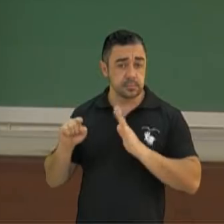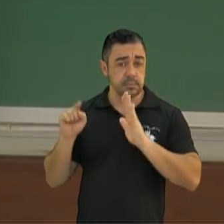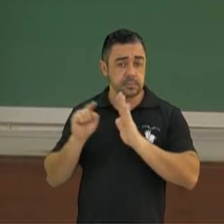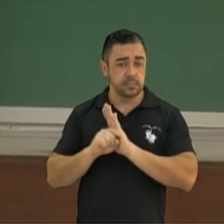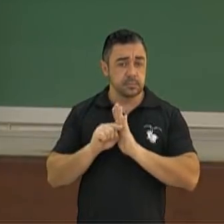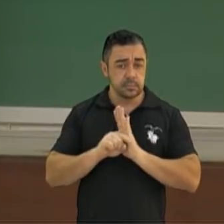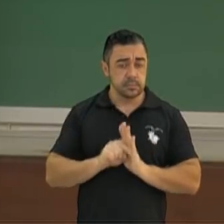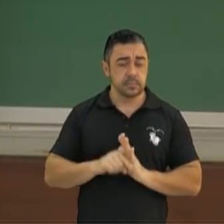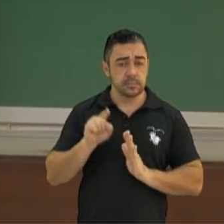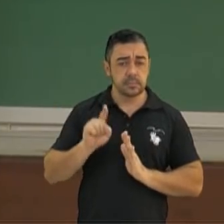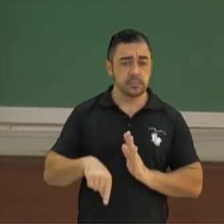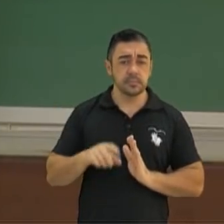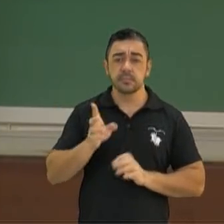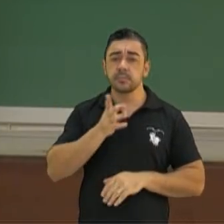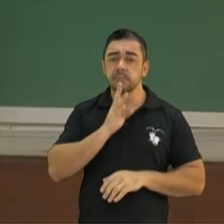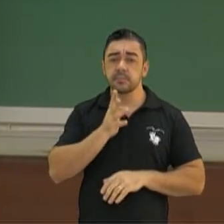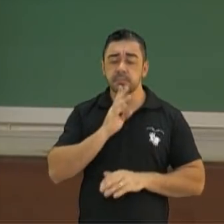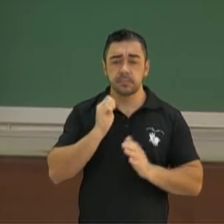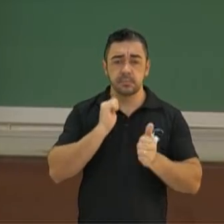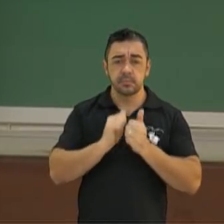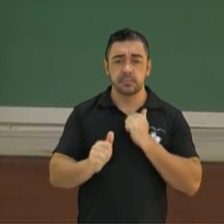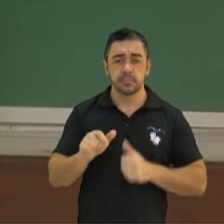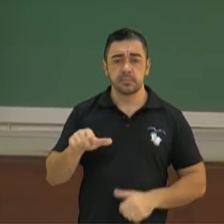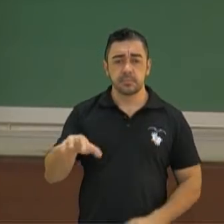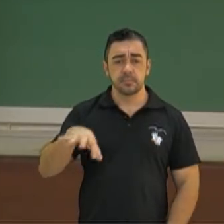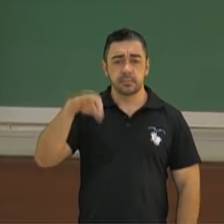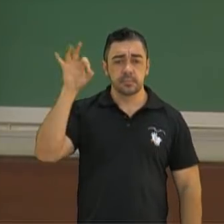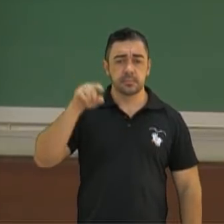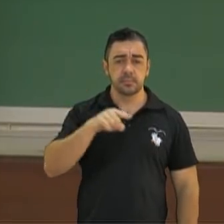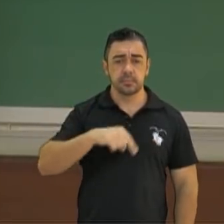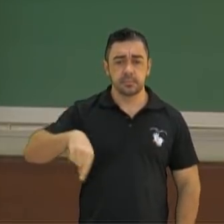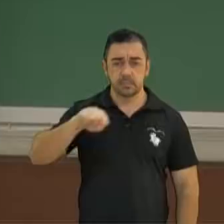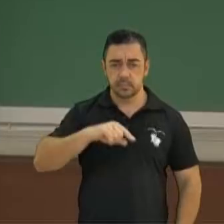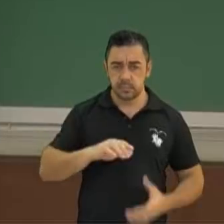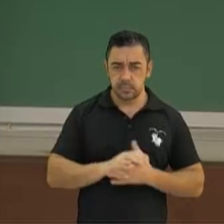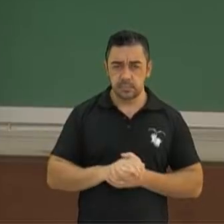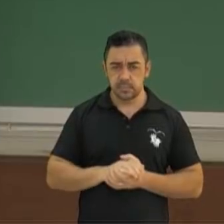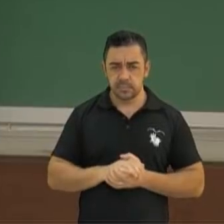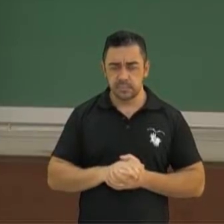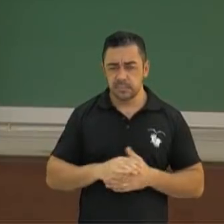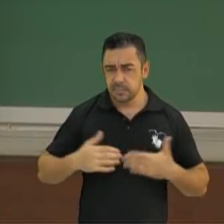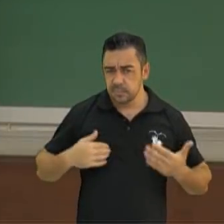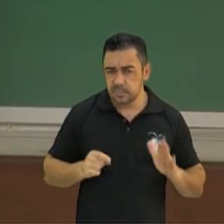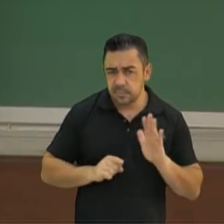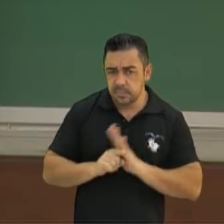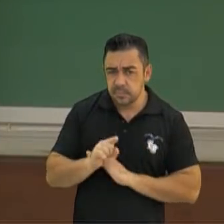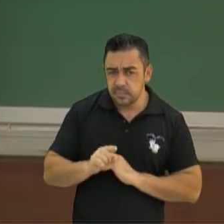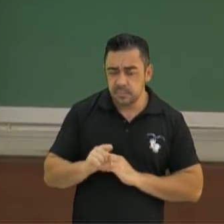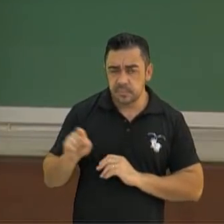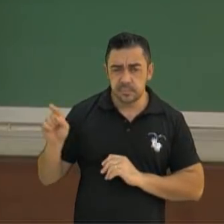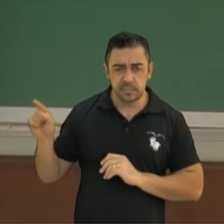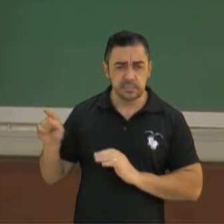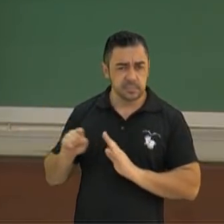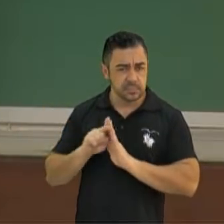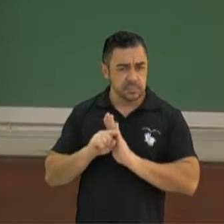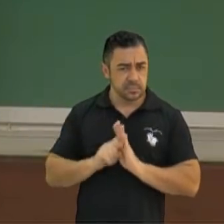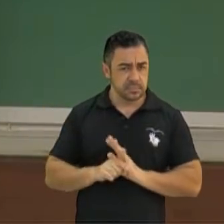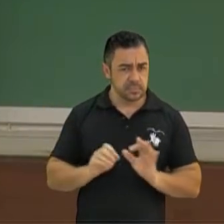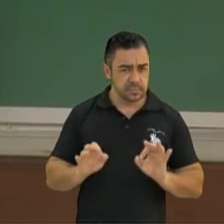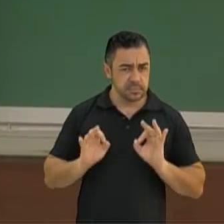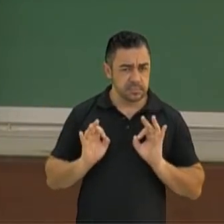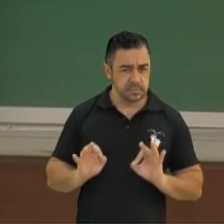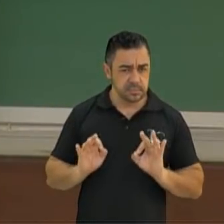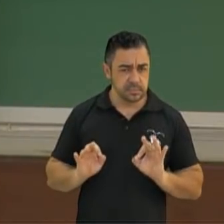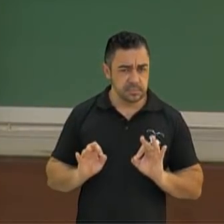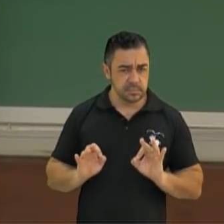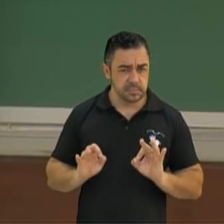para verificar, para conhecer o esporte preferido dessas pessoas. Será que essa pesquisa ela está